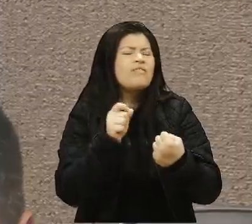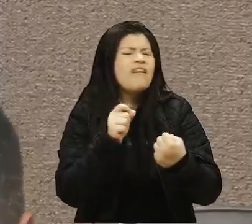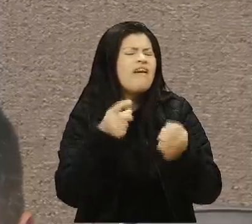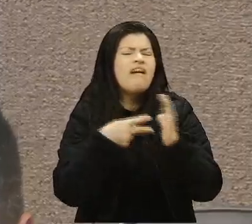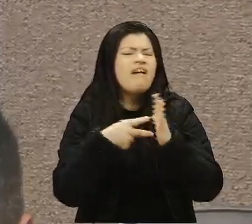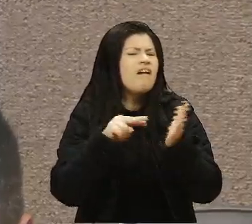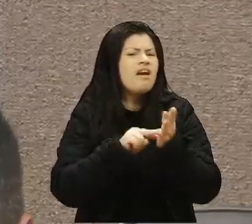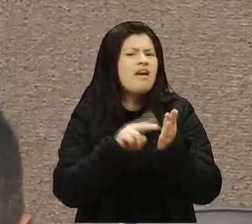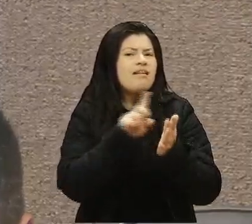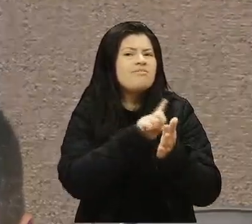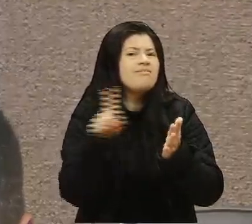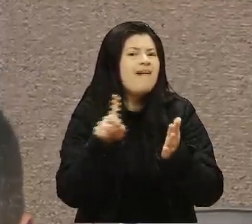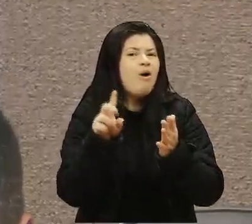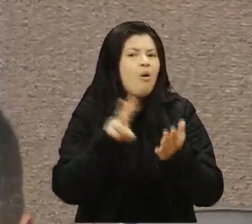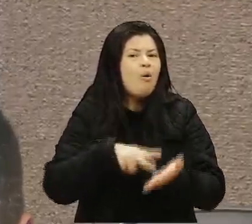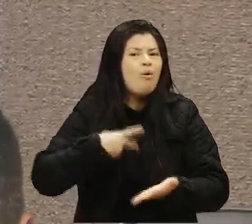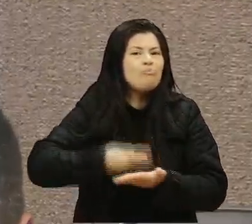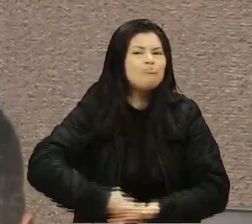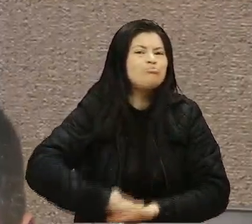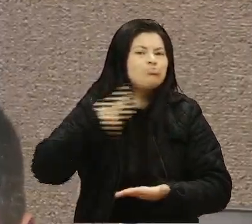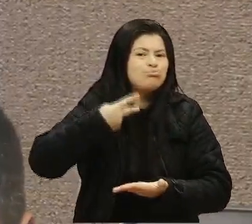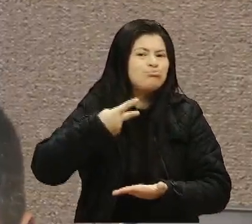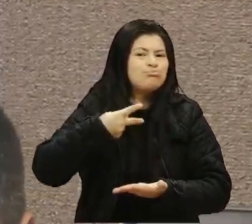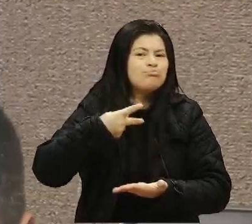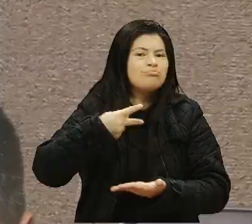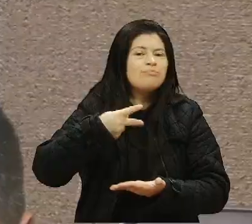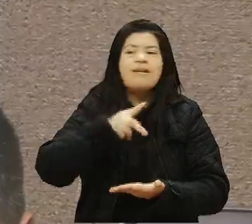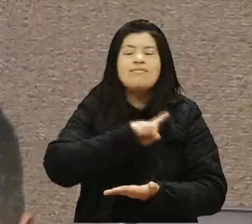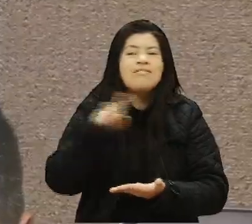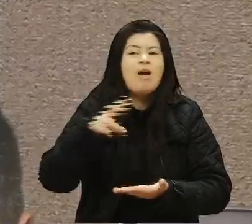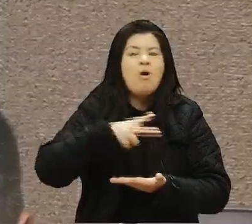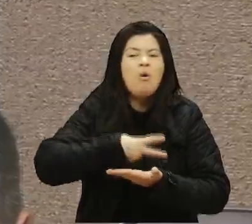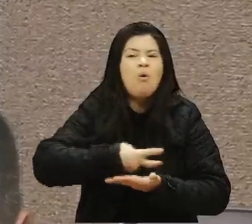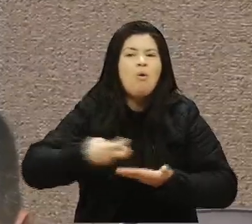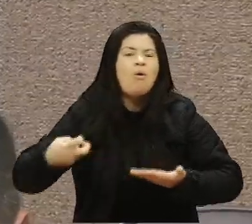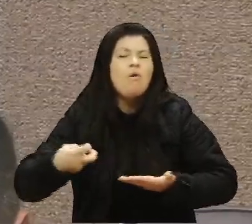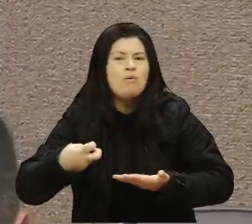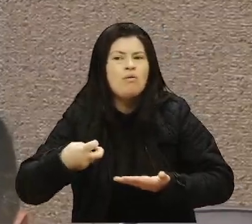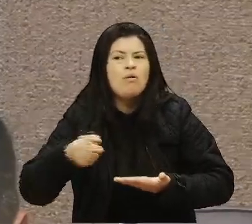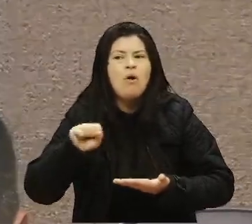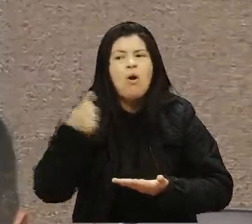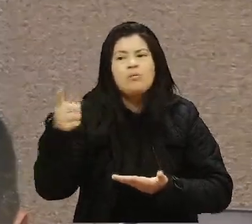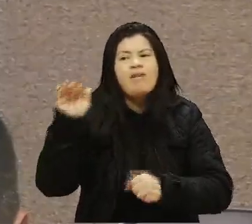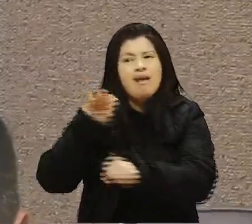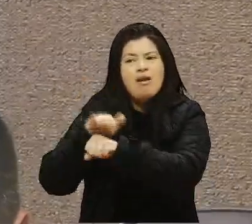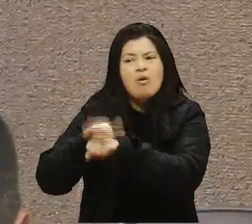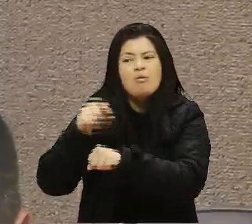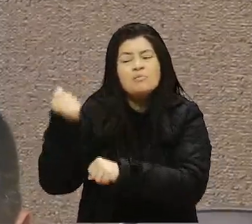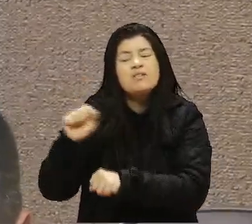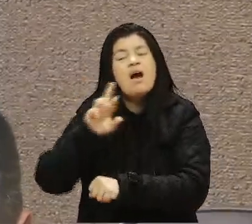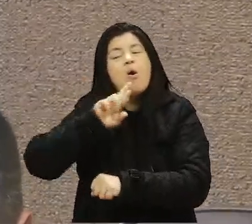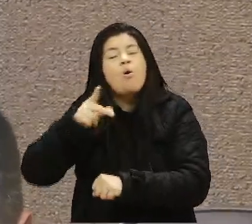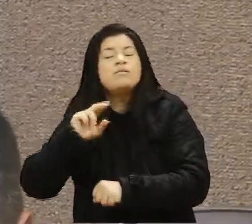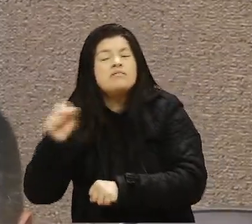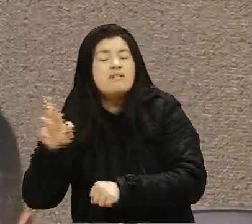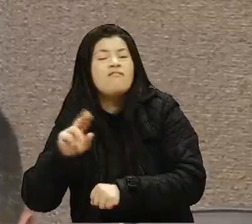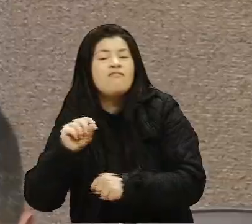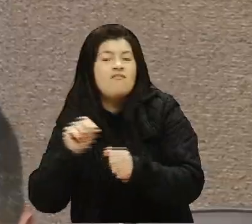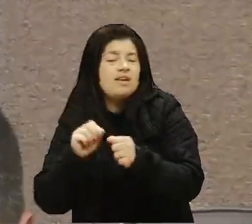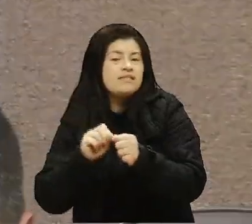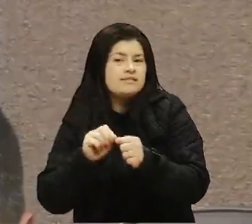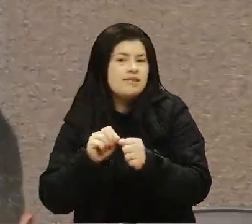significa? Não é mérito. Ninguém aqui está caçando o vereador ou dizendo que ele tem culpa de algo. O que a gente